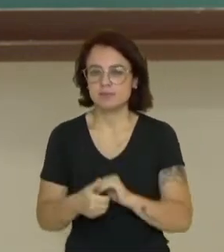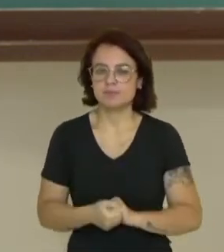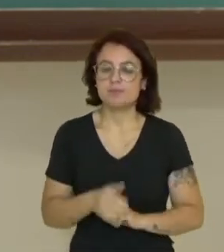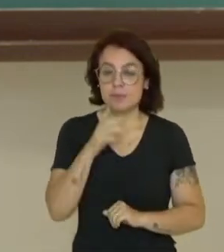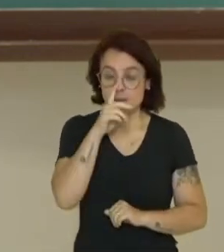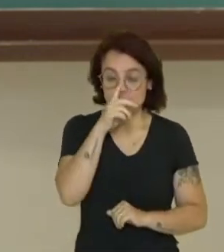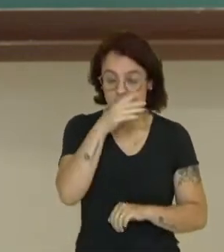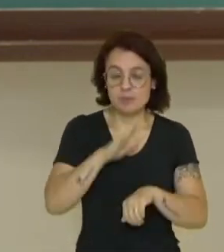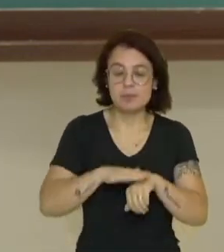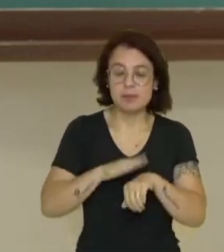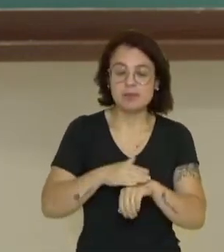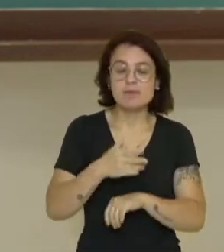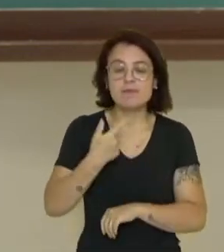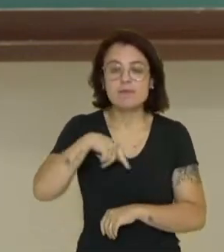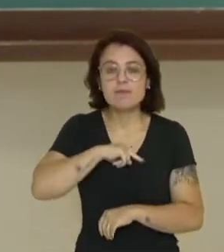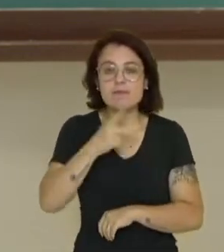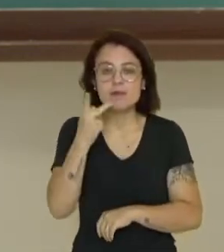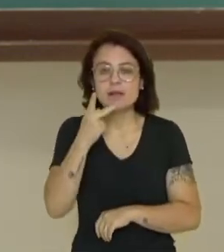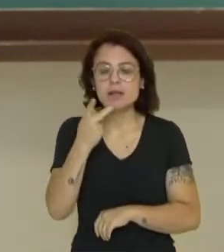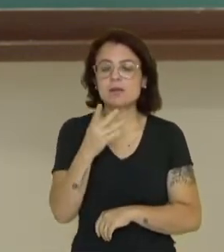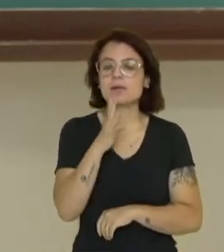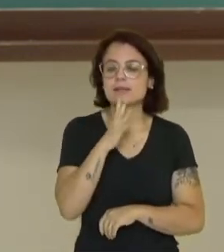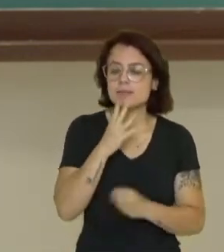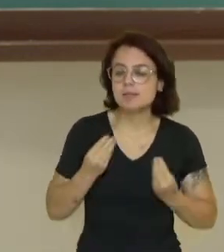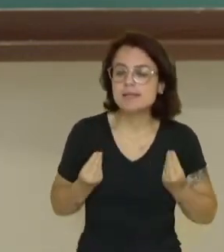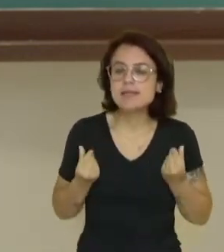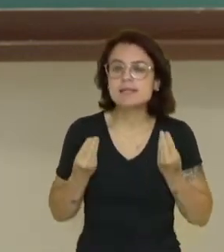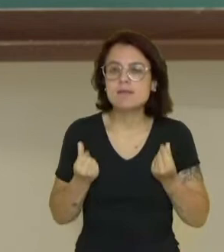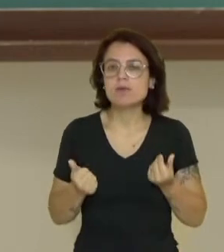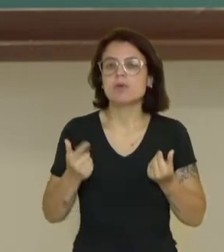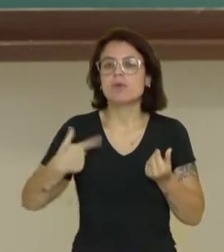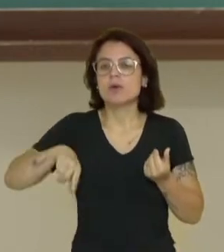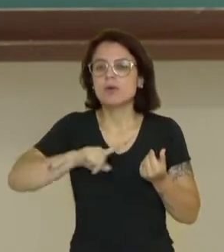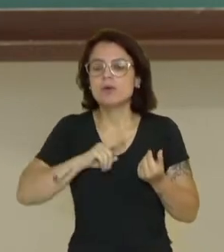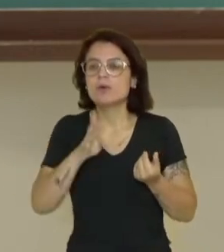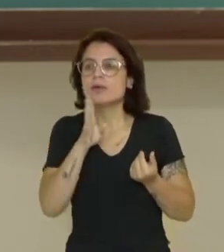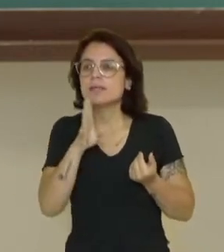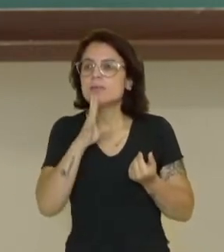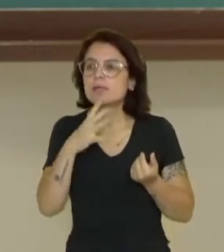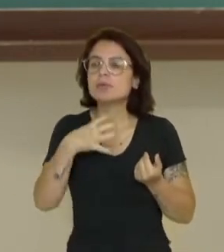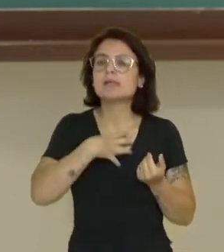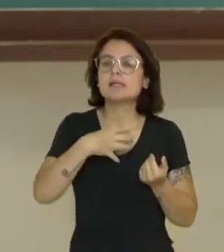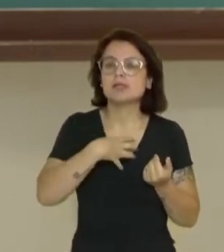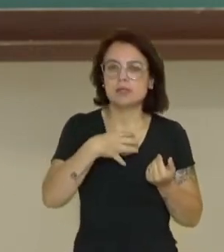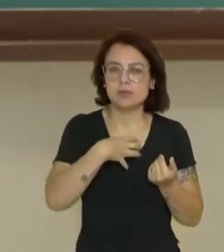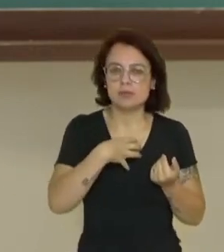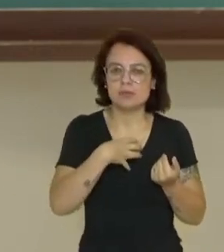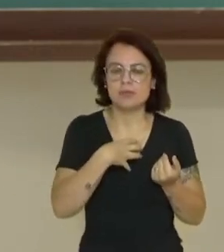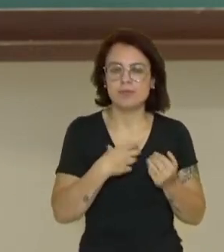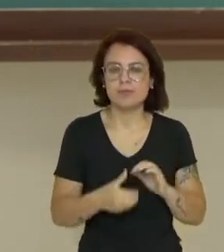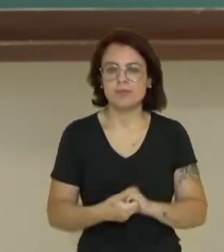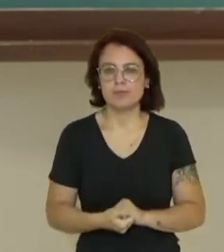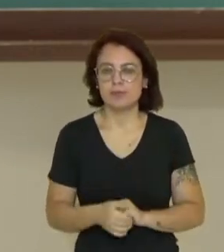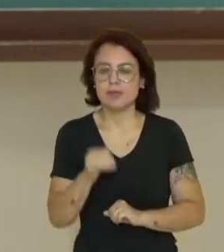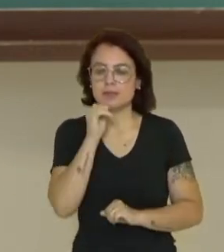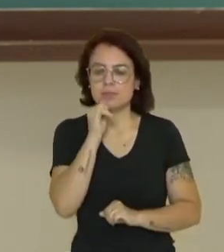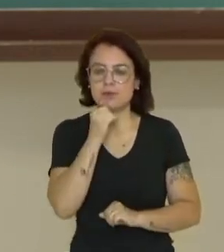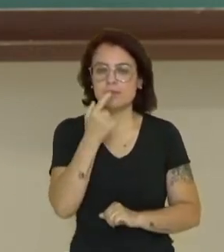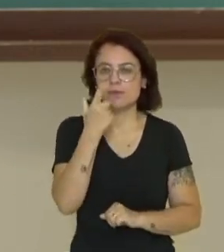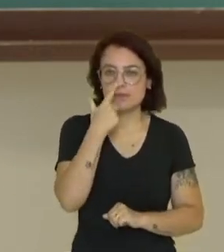de conhecimento sensível, eu estou falando do conhecimento que nós temos através dos sentidos, né? Tato, olfato,